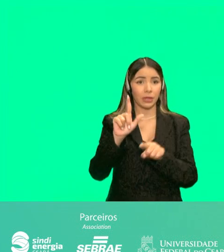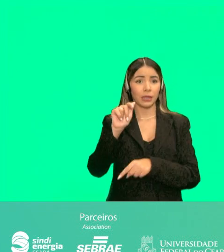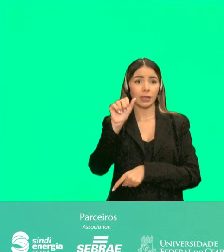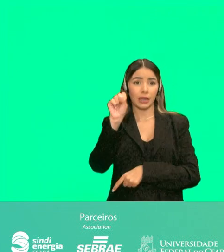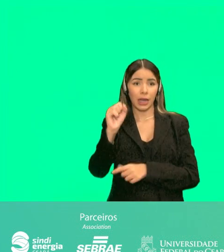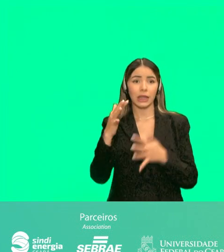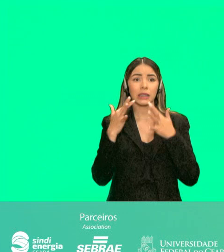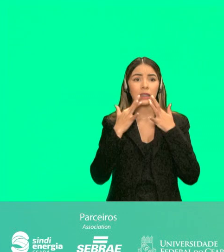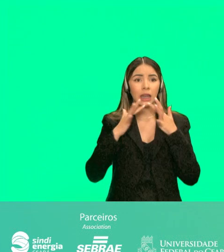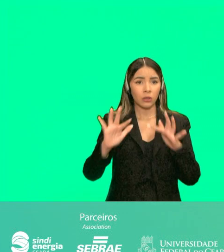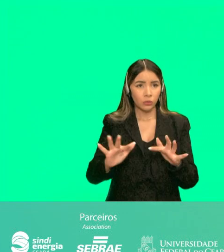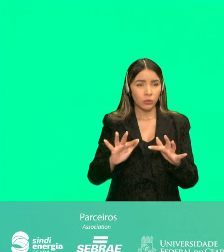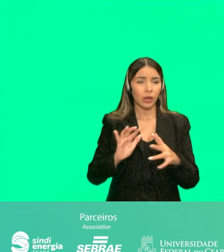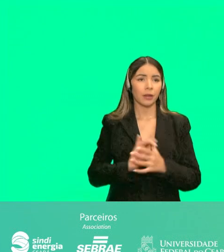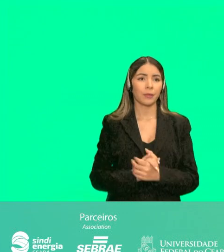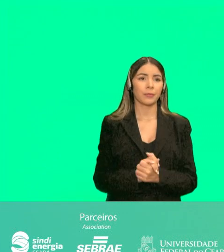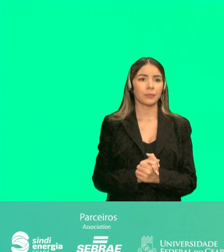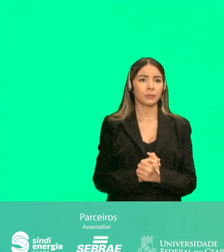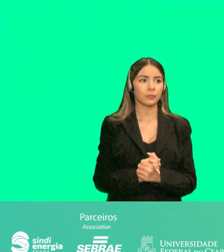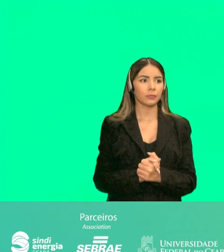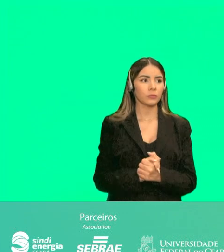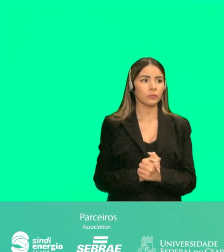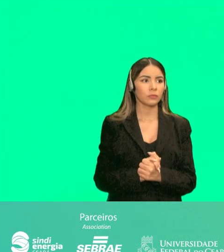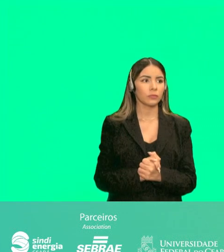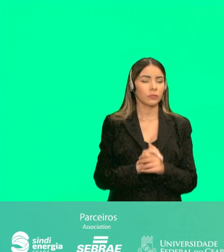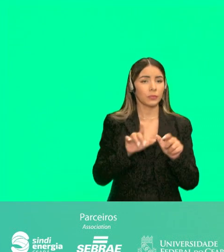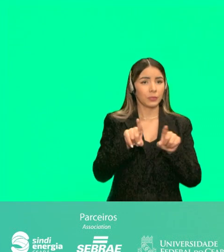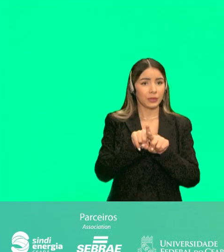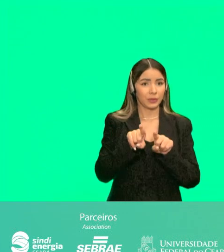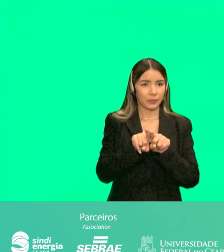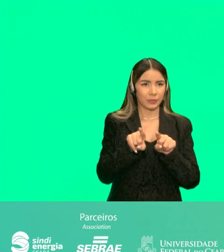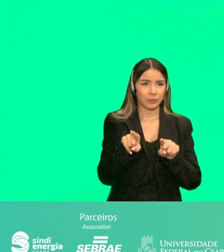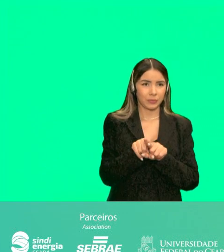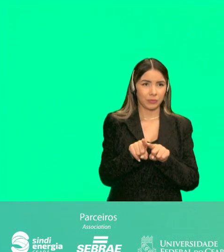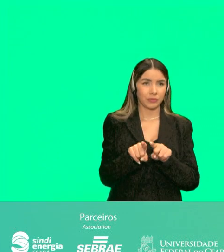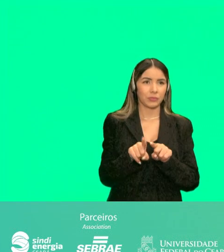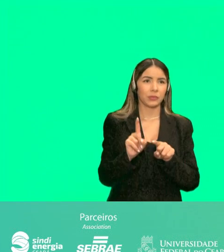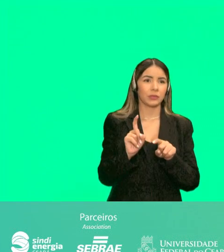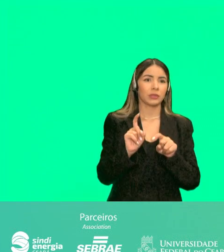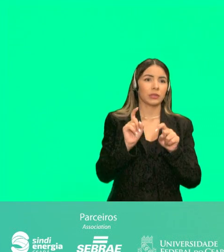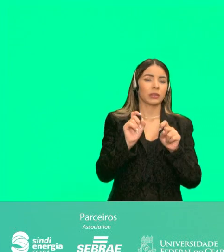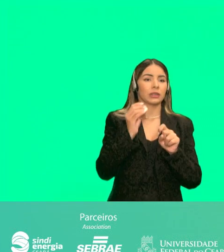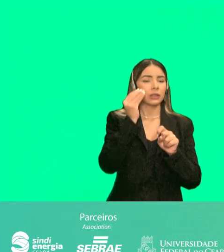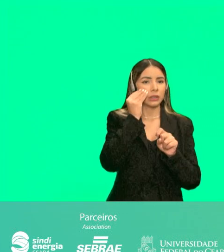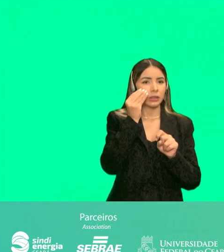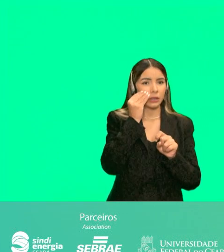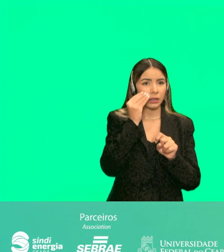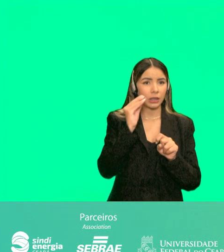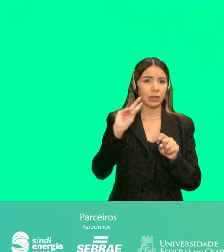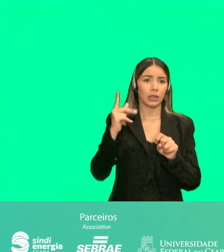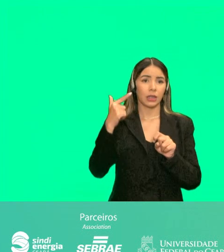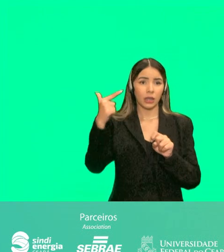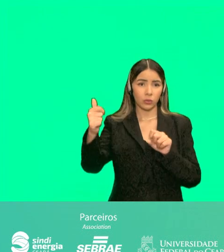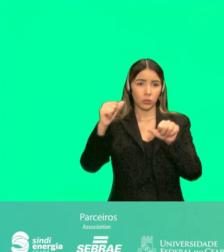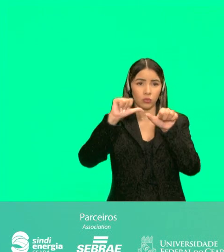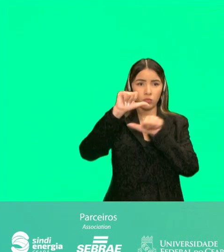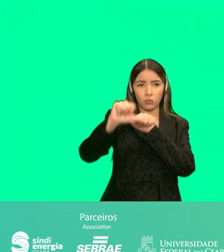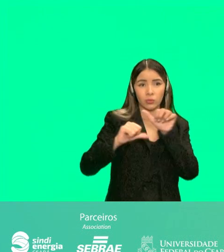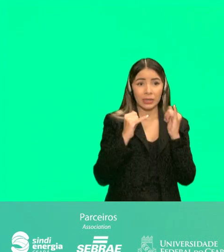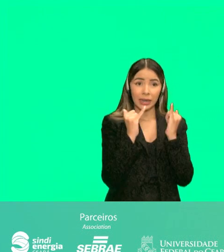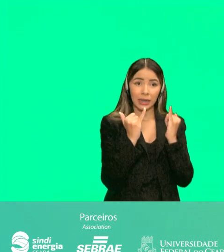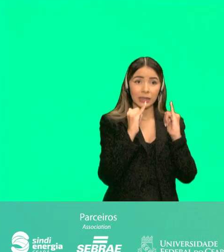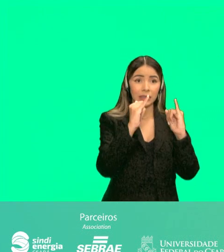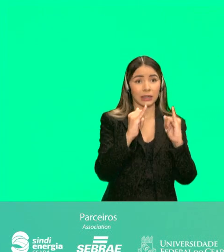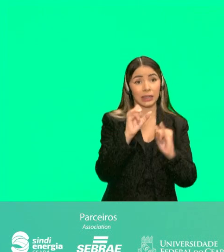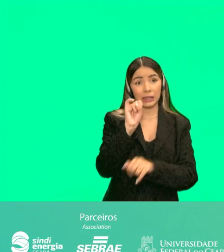Google aqui para fazer isso and nesse to gás. convert this hydrogen in electricity E também when até reconverter esse hidrogênio em demanded. eletricidade, quando requerido pelo nosso